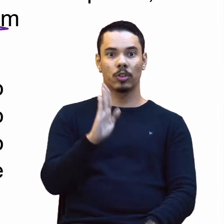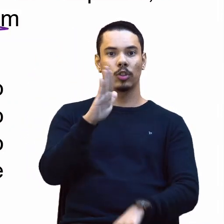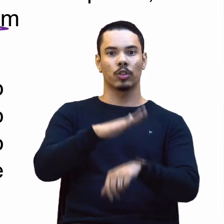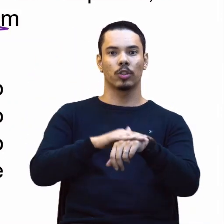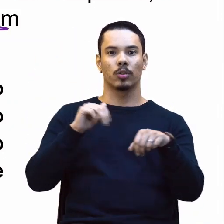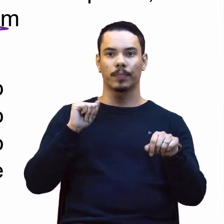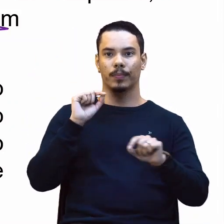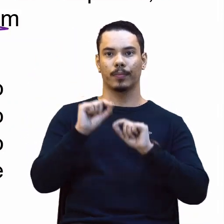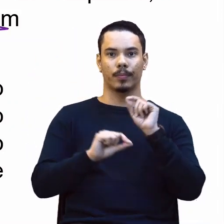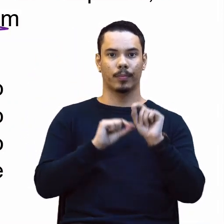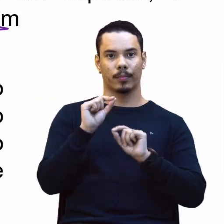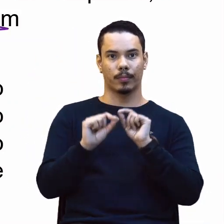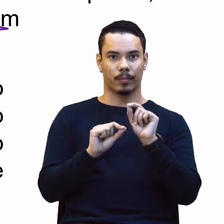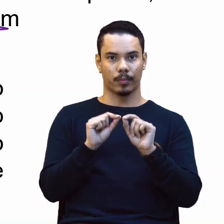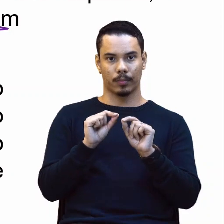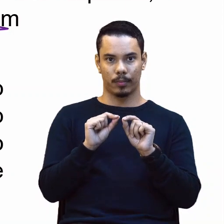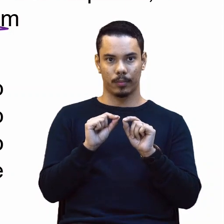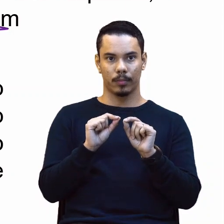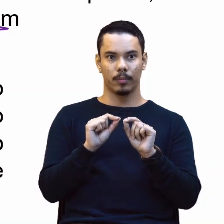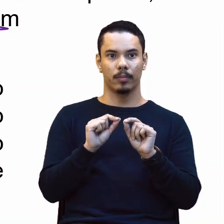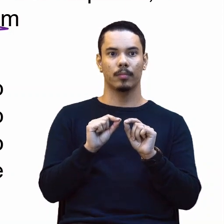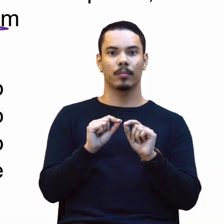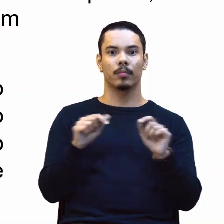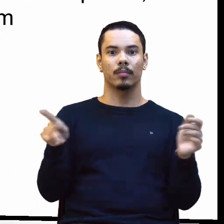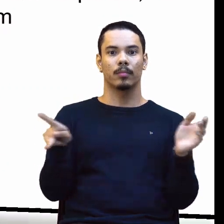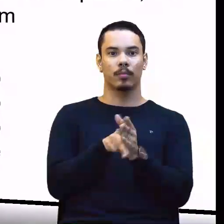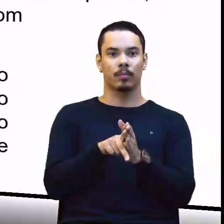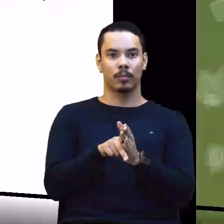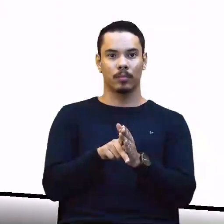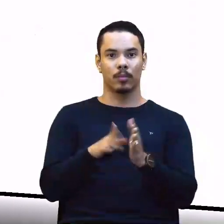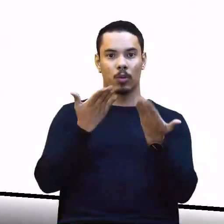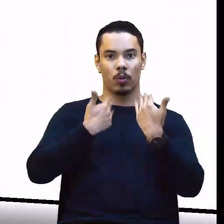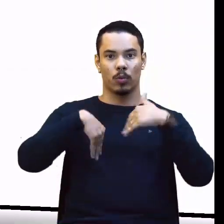quê? Ó, orixás, né?